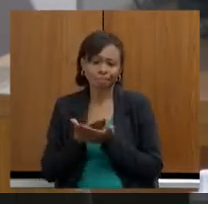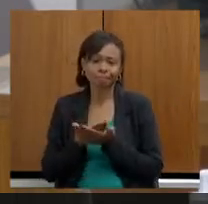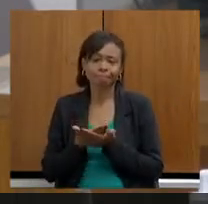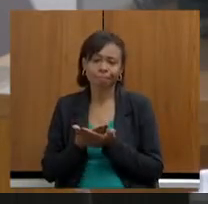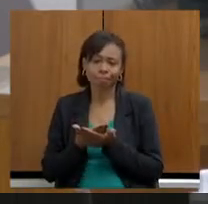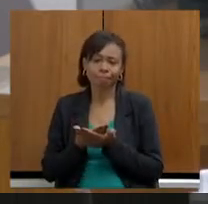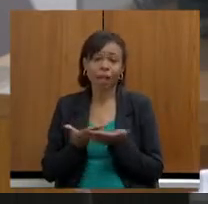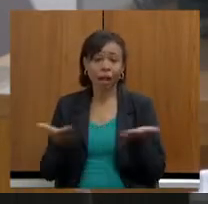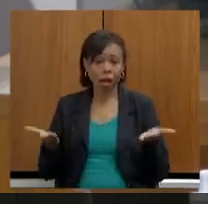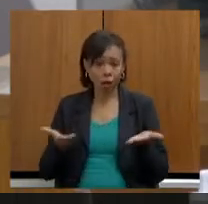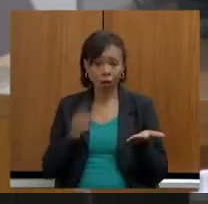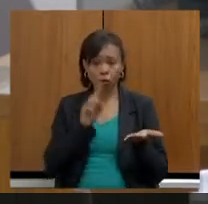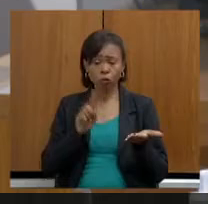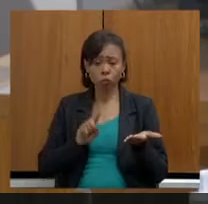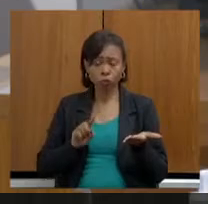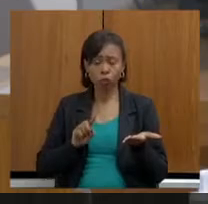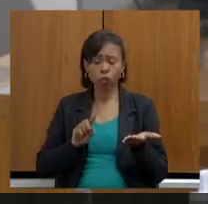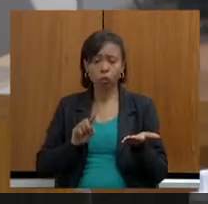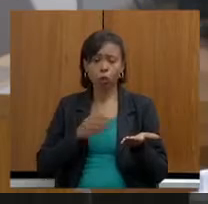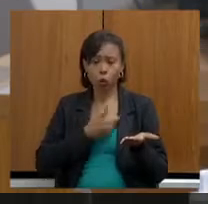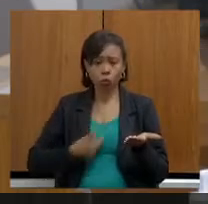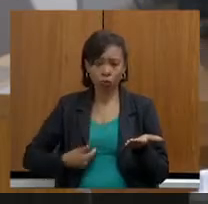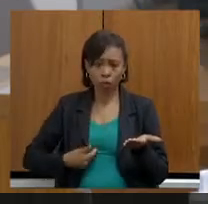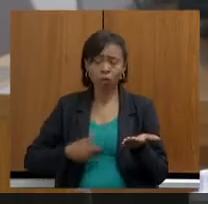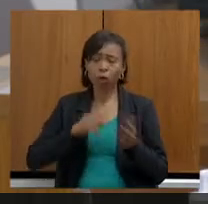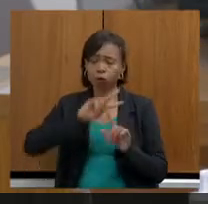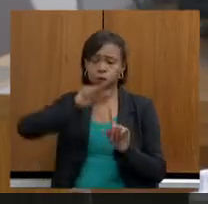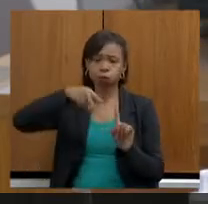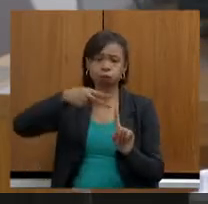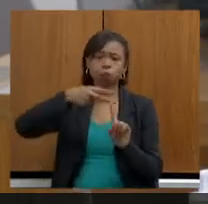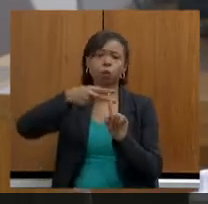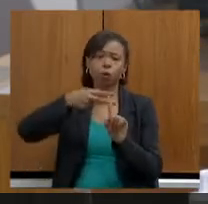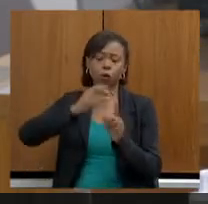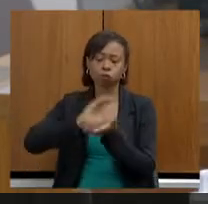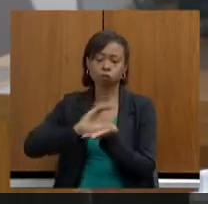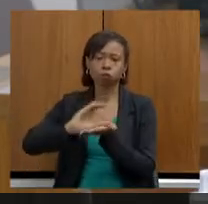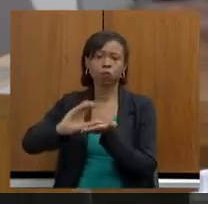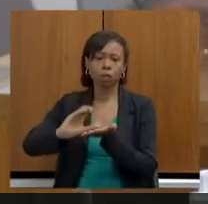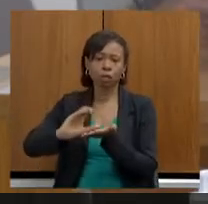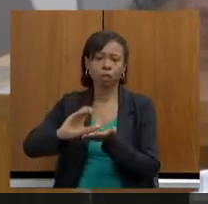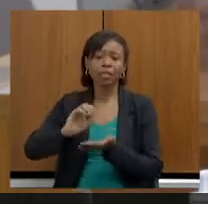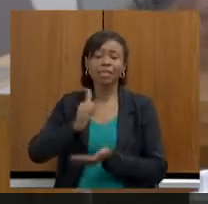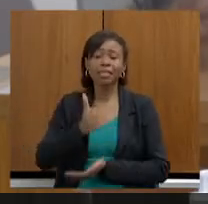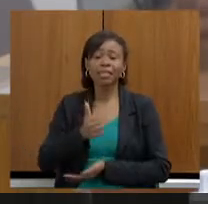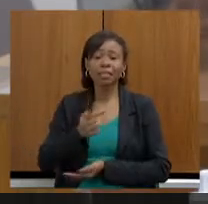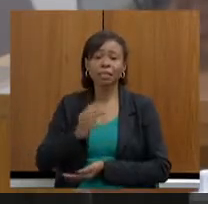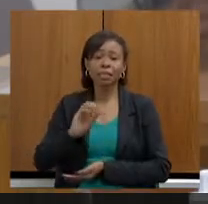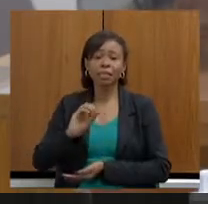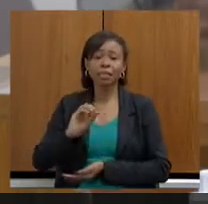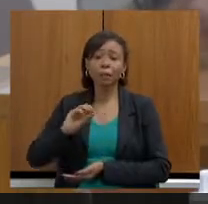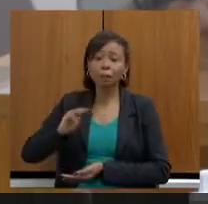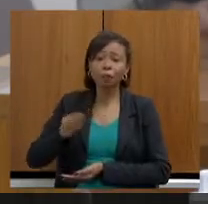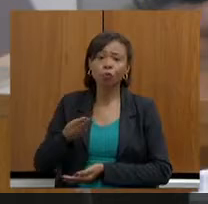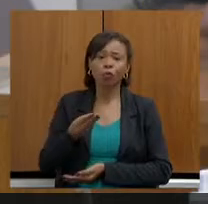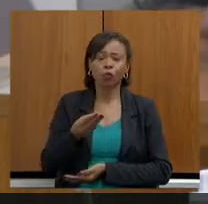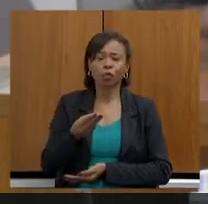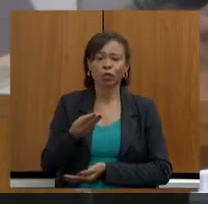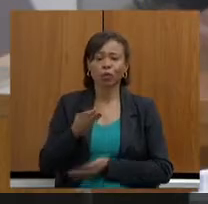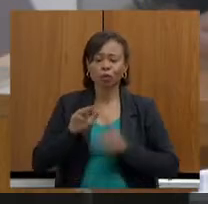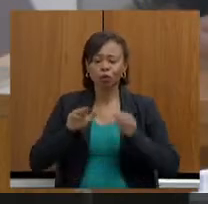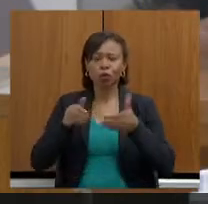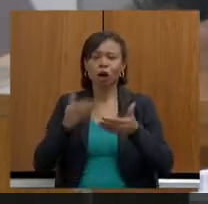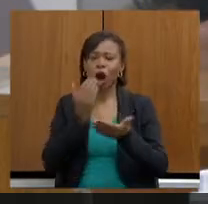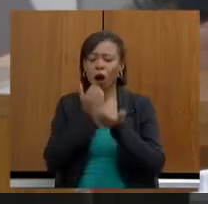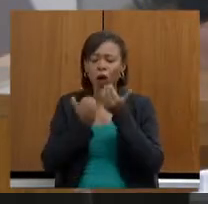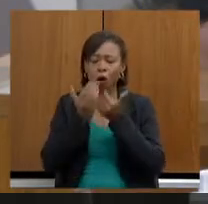governo dobrou o repasse Estadual nós estamos falando de 170 milhões de reais para melhor qualidade da merenda dos